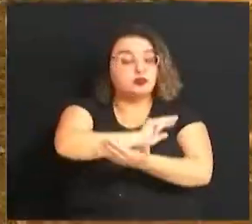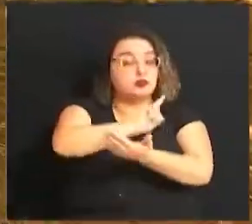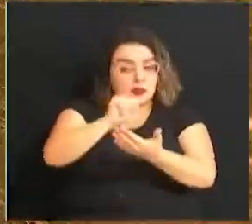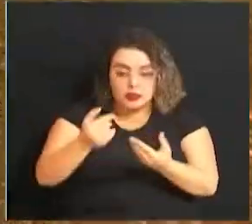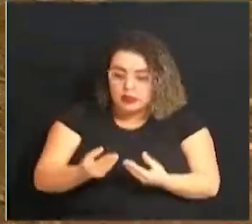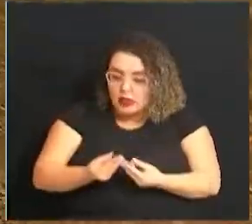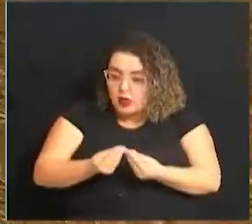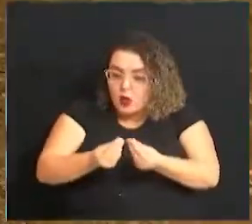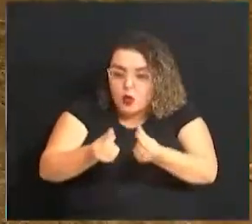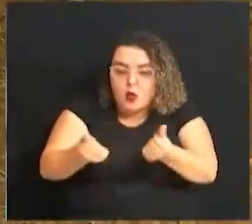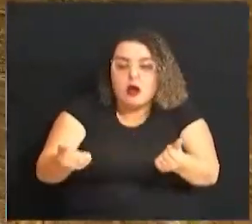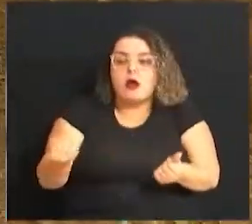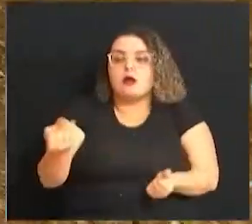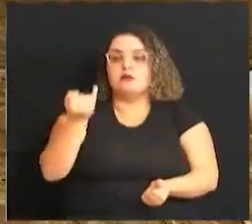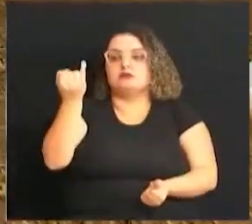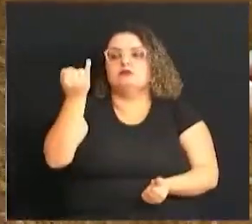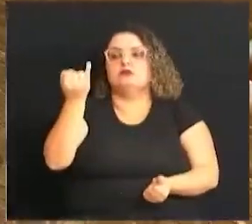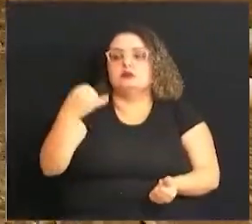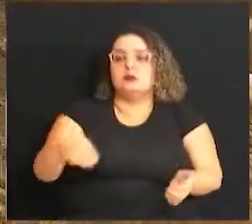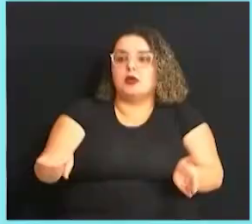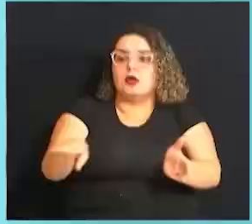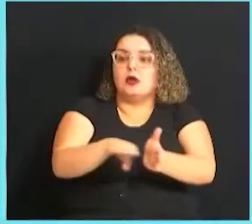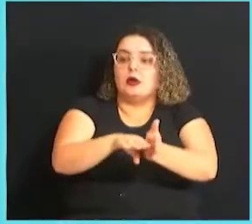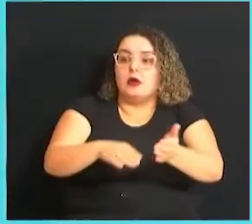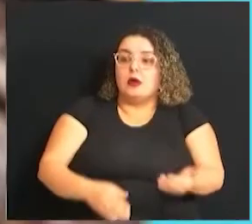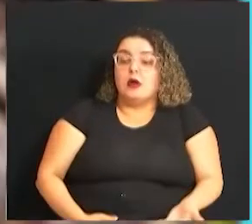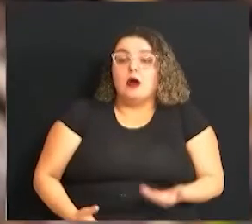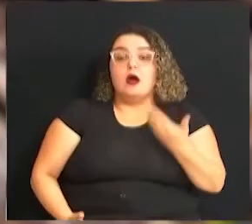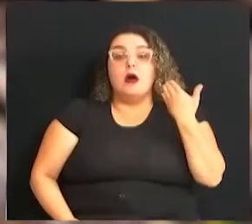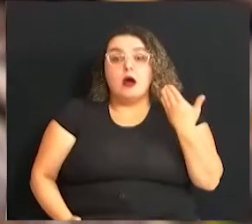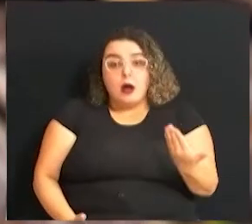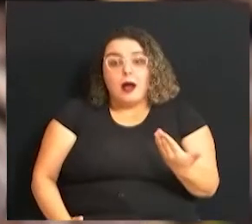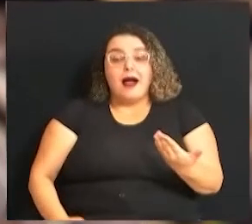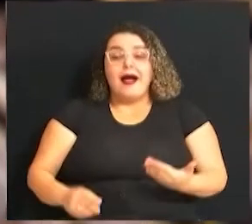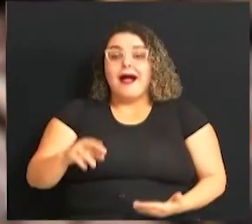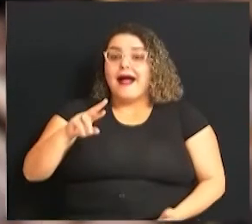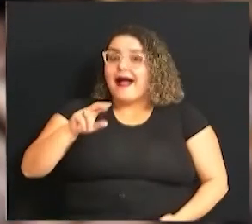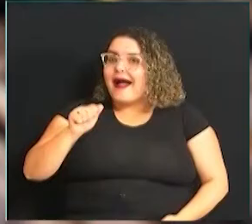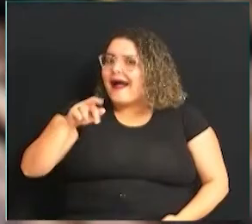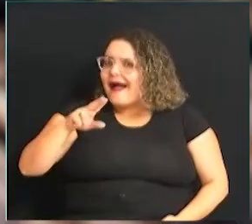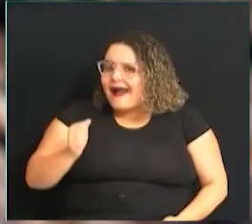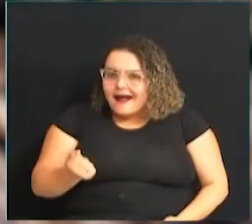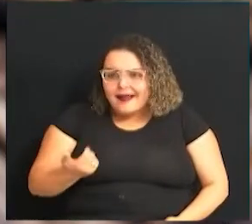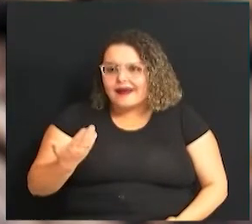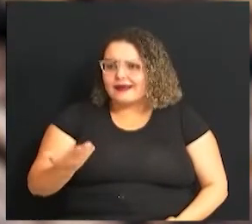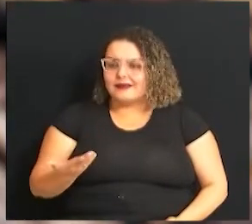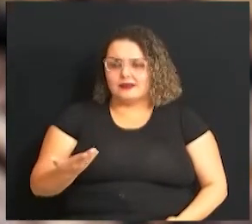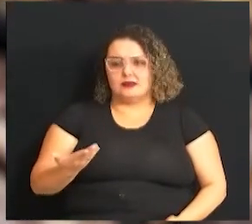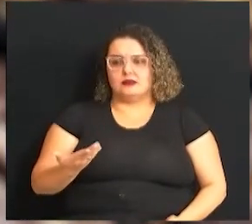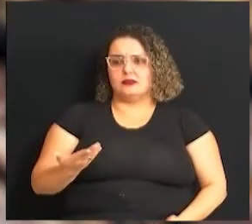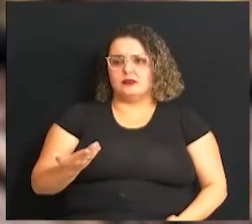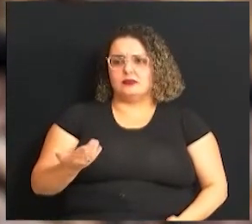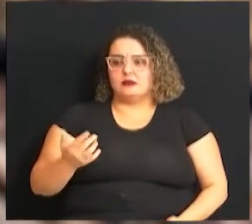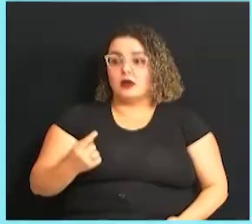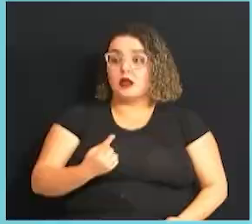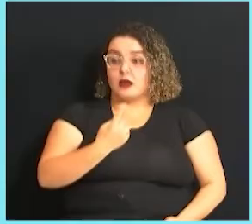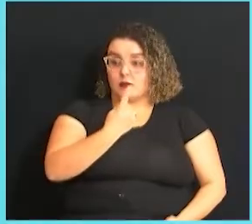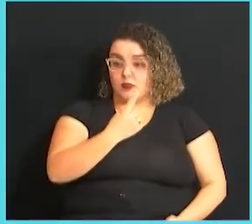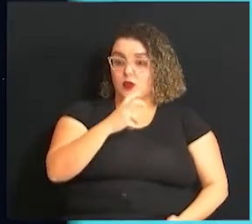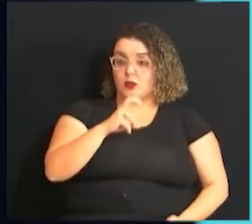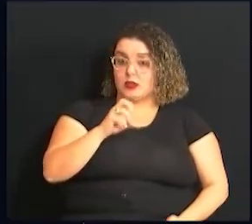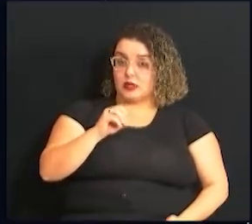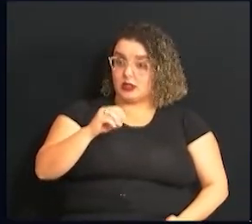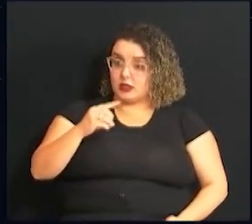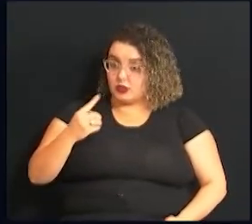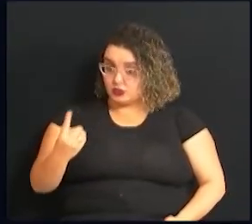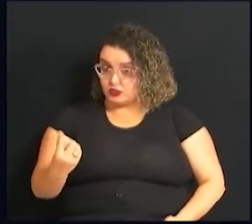com tantas qualidades e tanta importância, chegou até o status de planta rara em extinção. Estamos